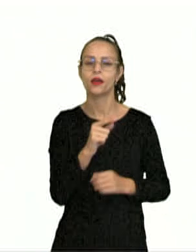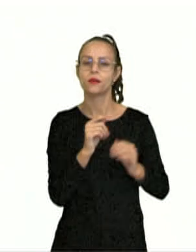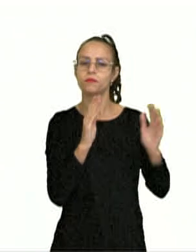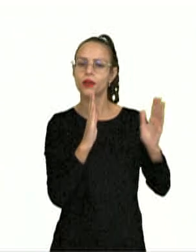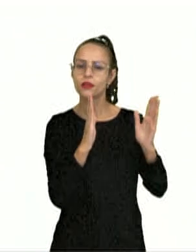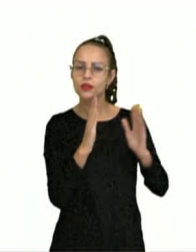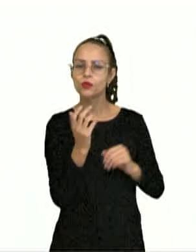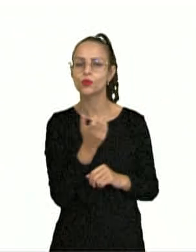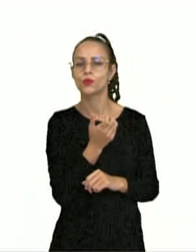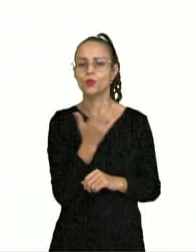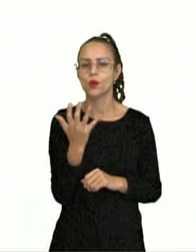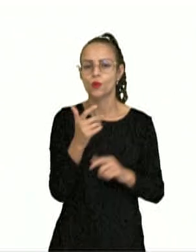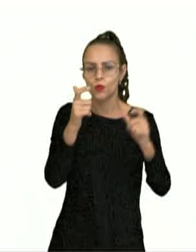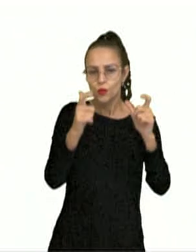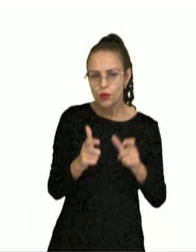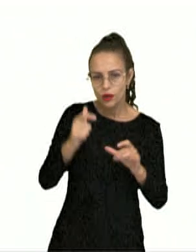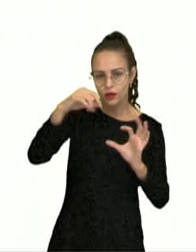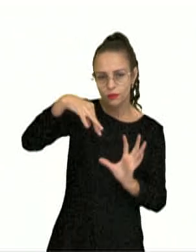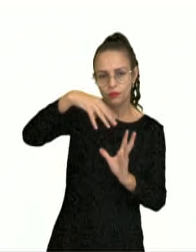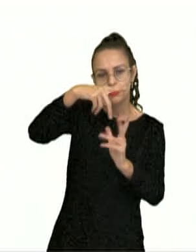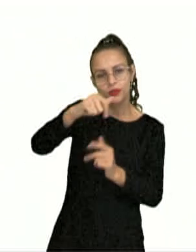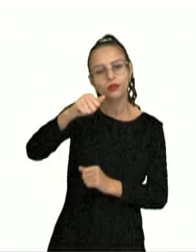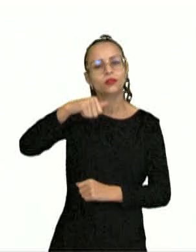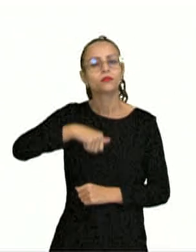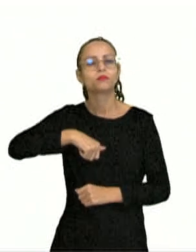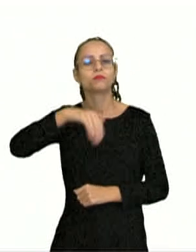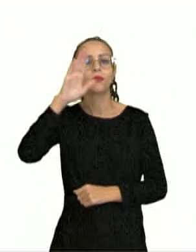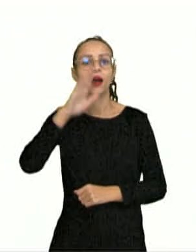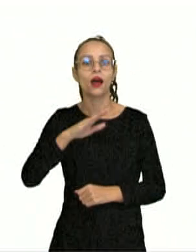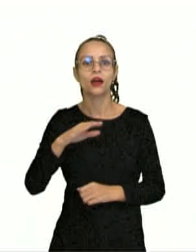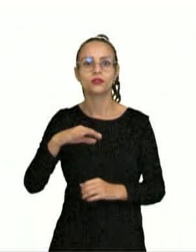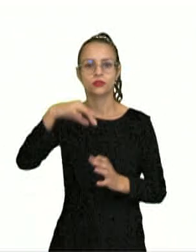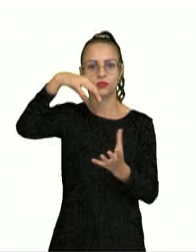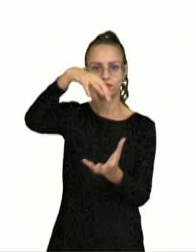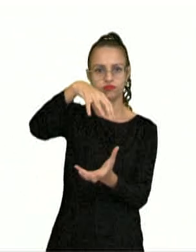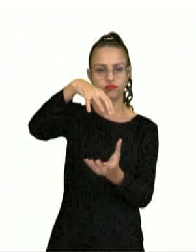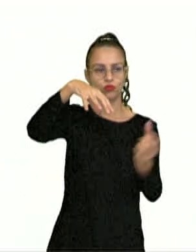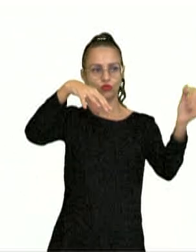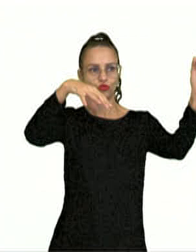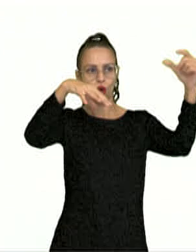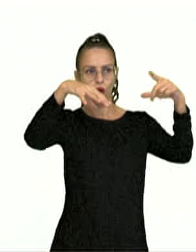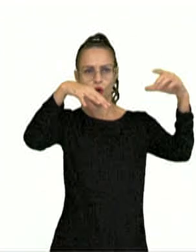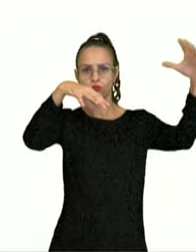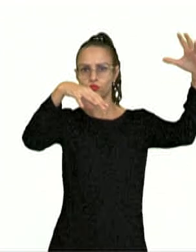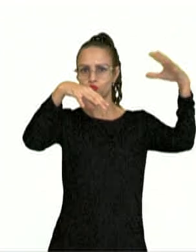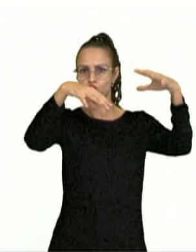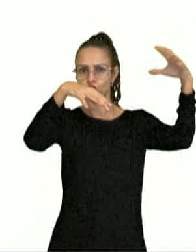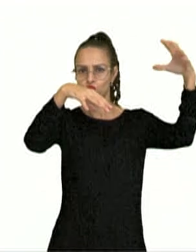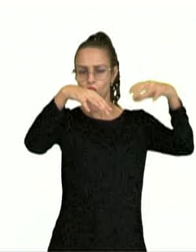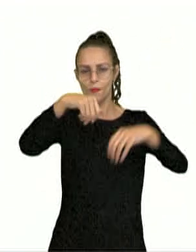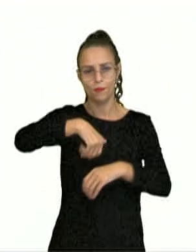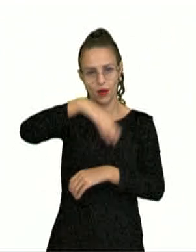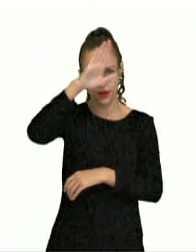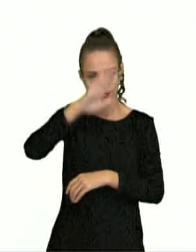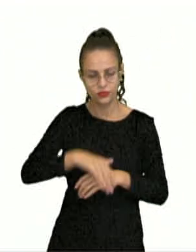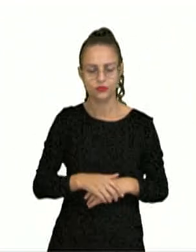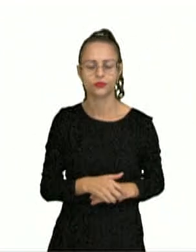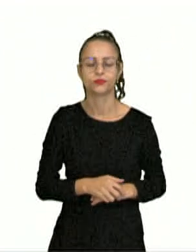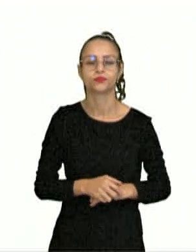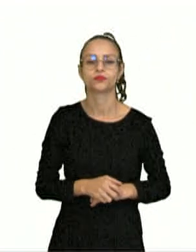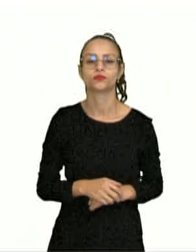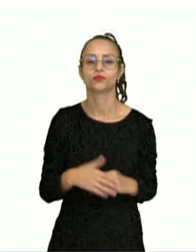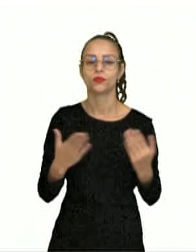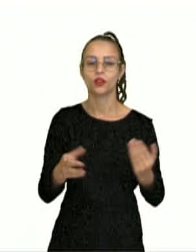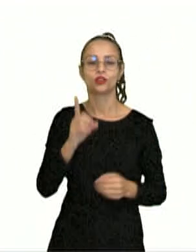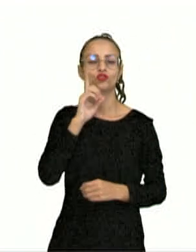em alguma porção do planeta, a maior radiação solar, aquecimento, né, daquela parte pelo Sol. Então